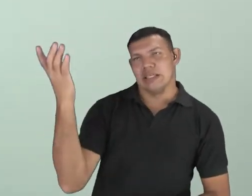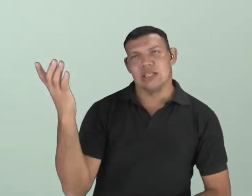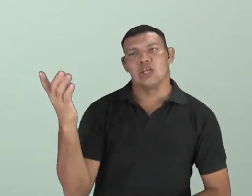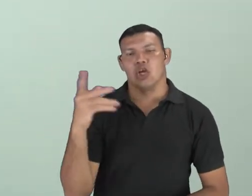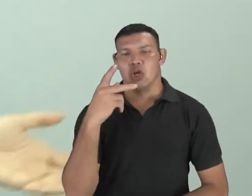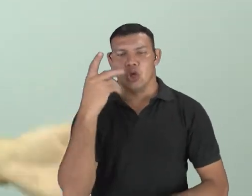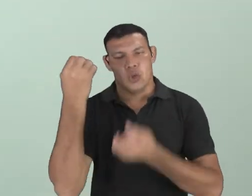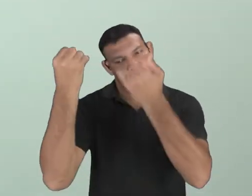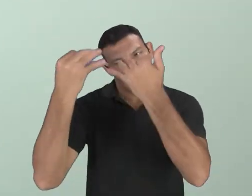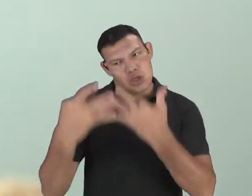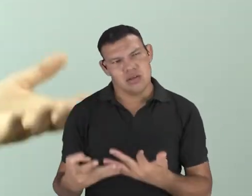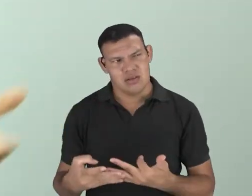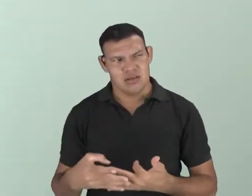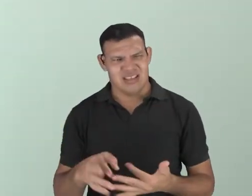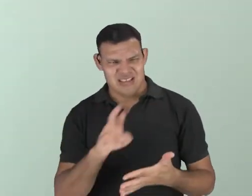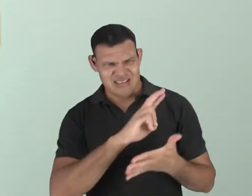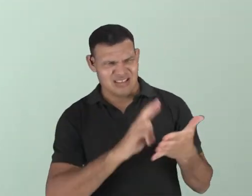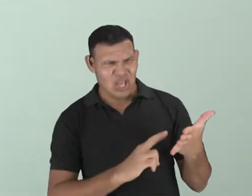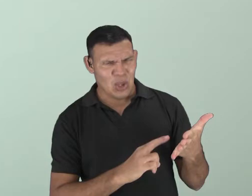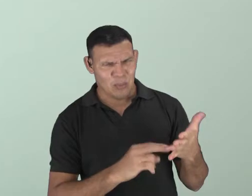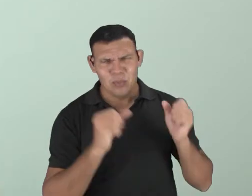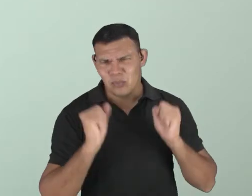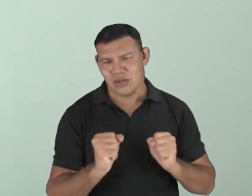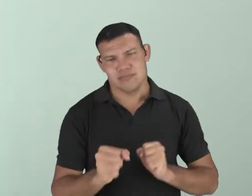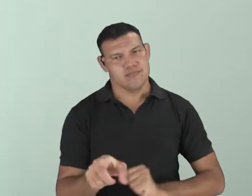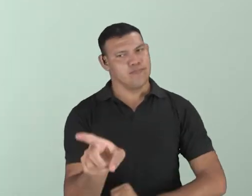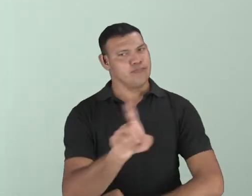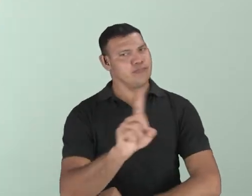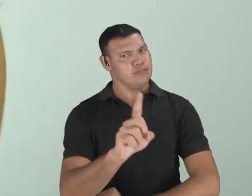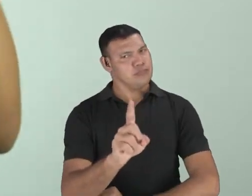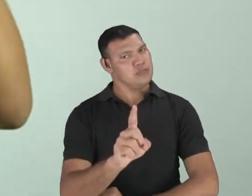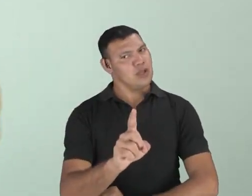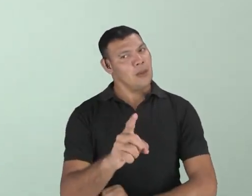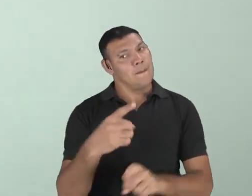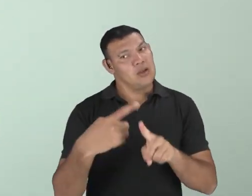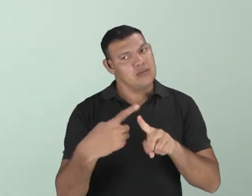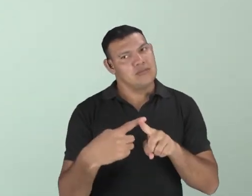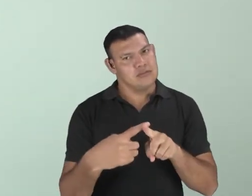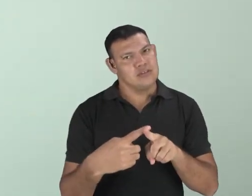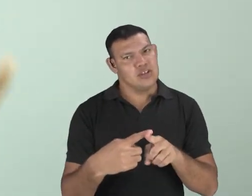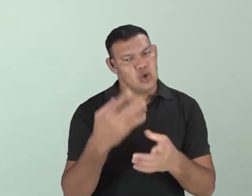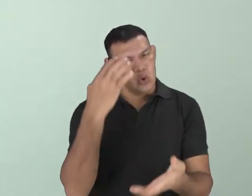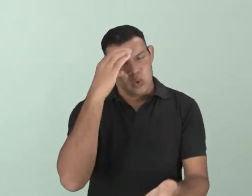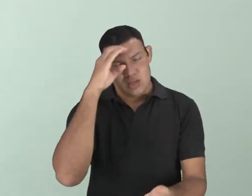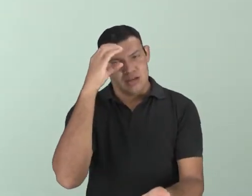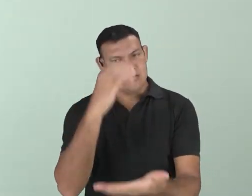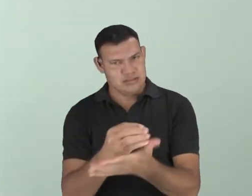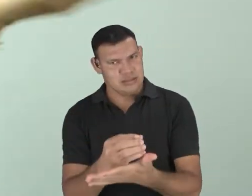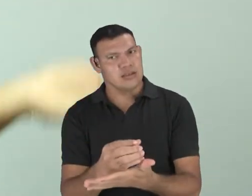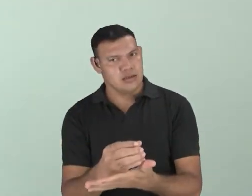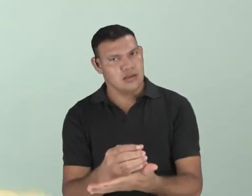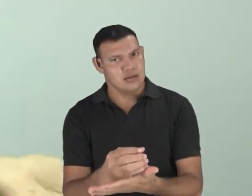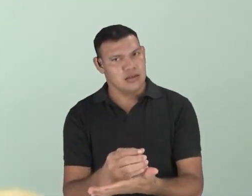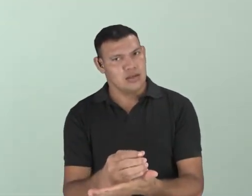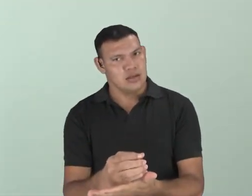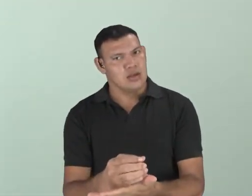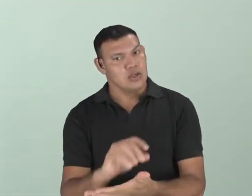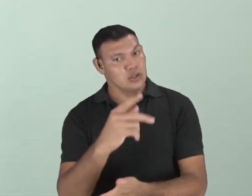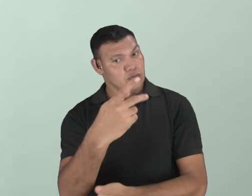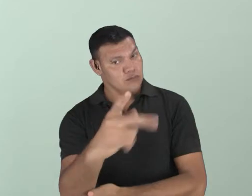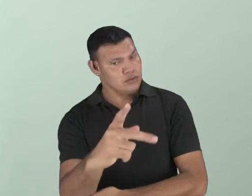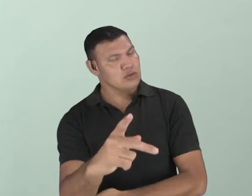tio disse que era assim lá na sua redação. Não, tem que ser alguém confiável. Seu tio pode ser confiável para você, mas para quem está lendo, quem é seu